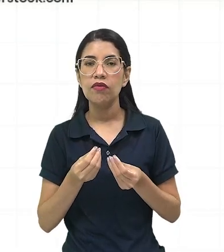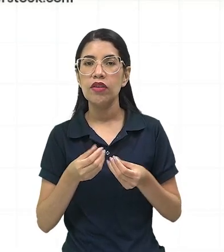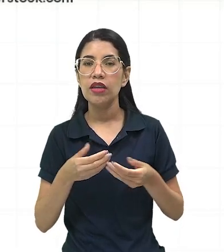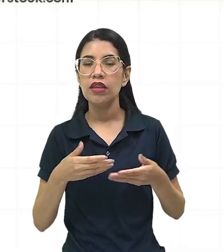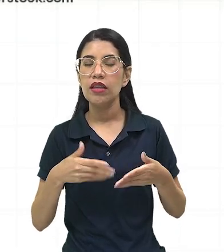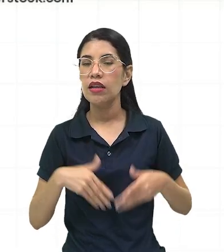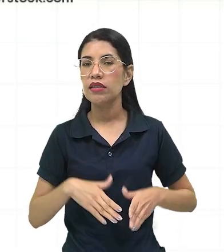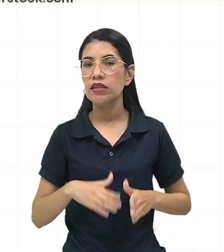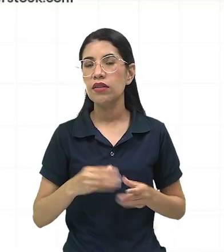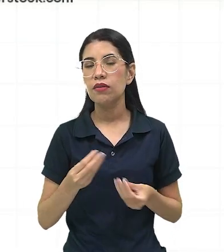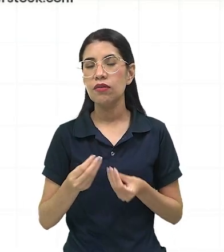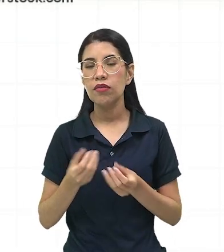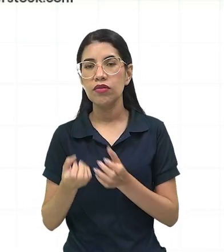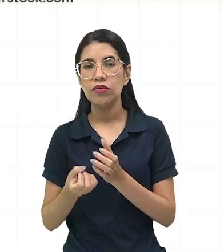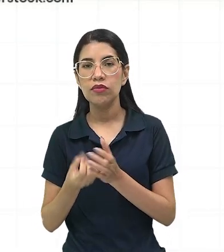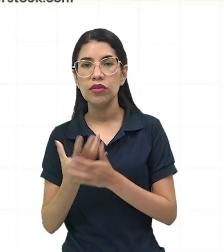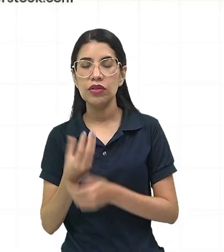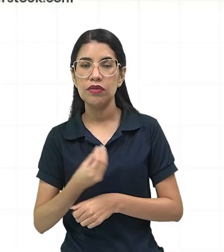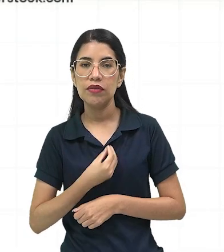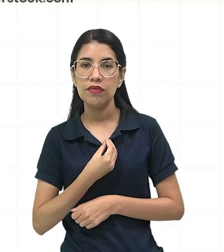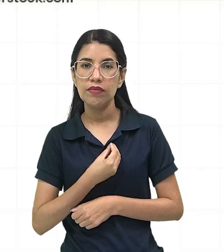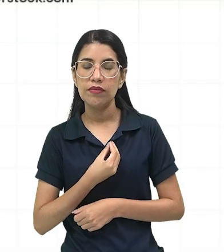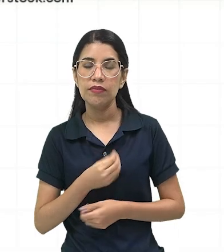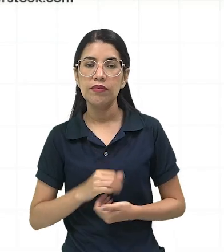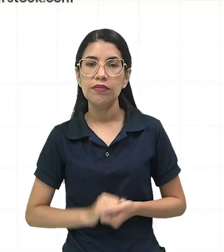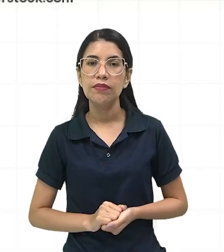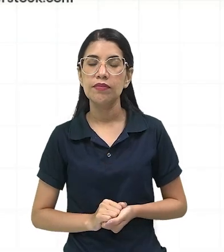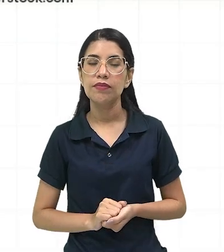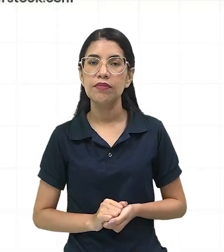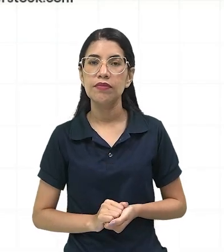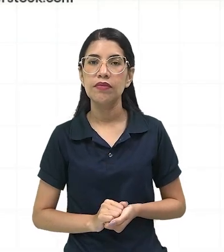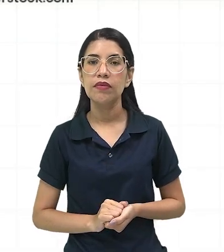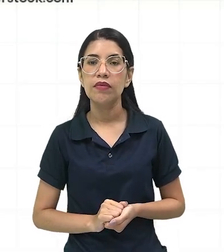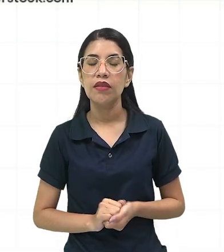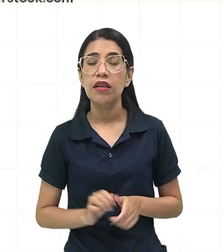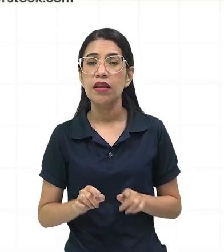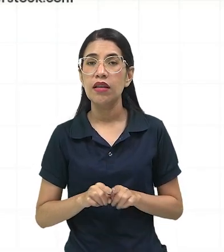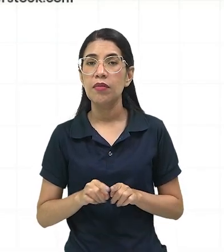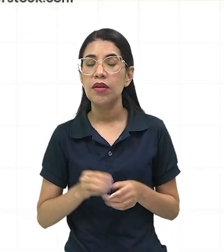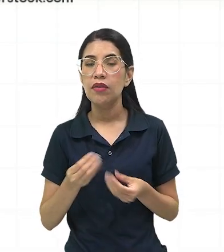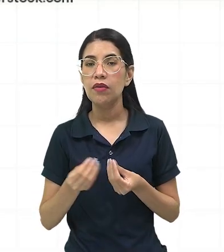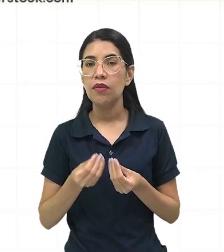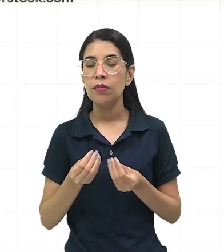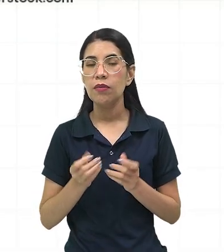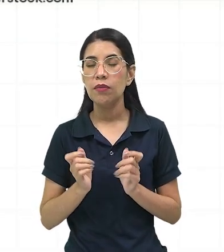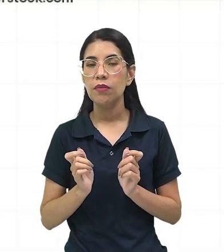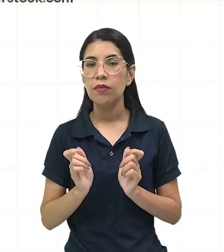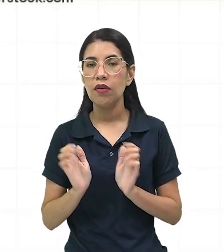origem, né? Mas também sobre o seu fim.